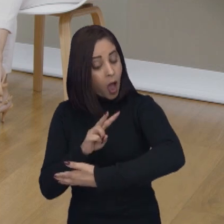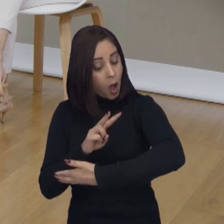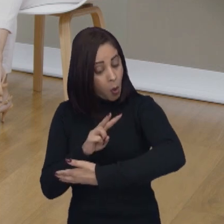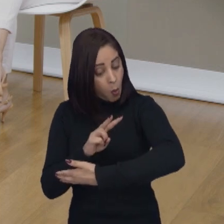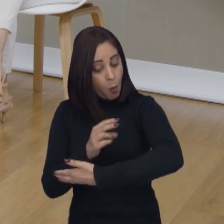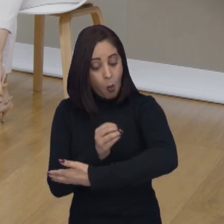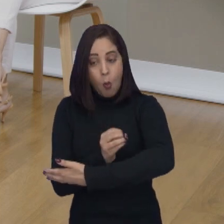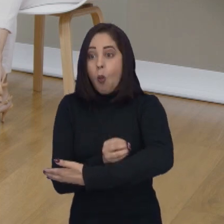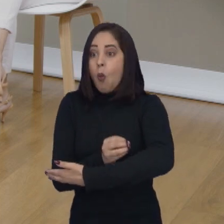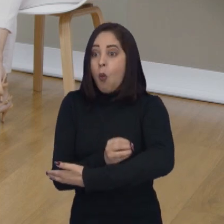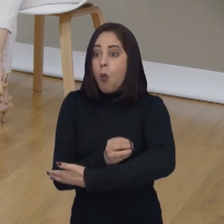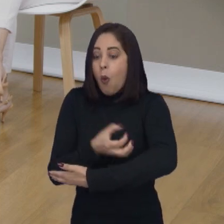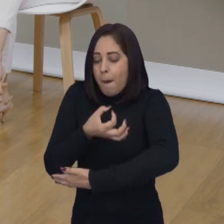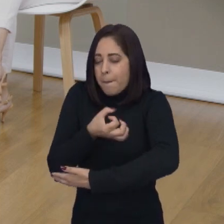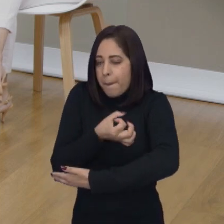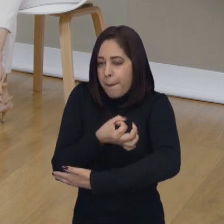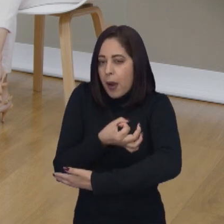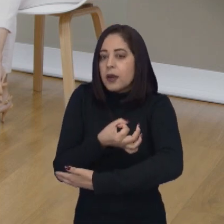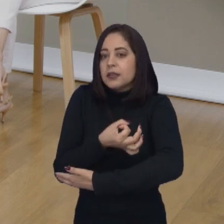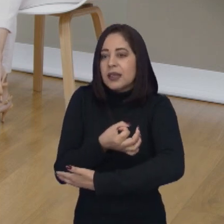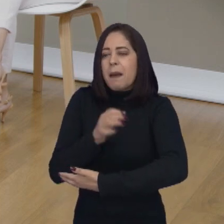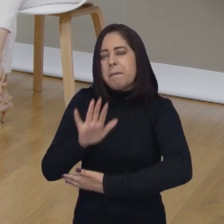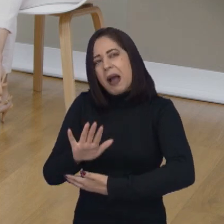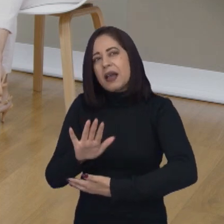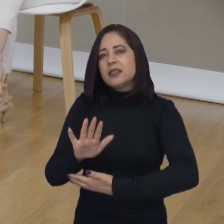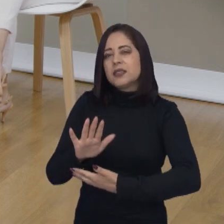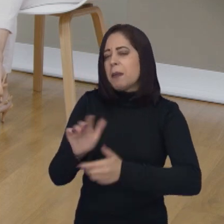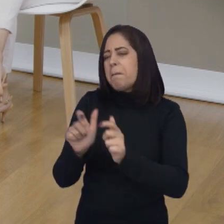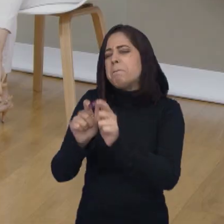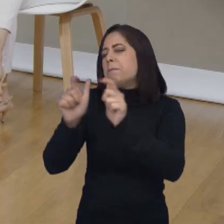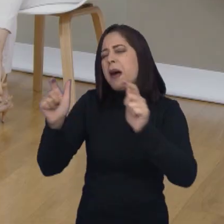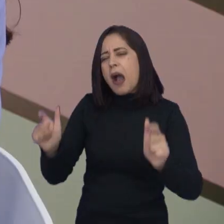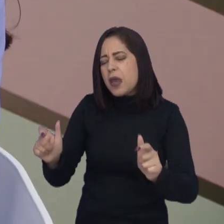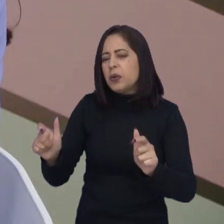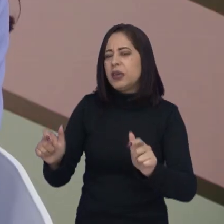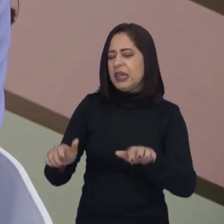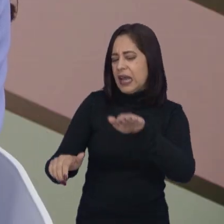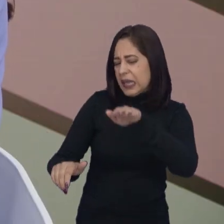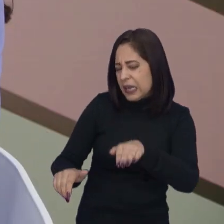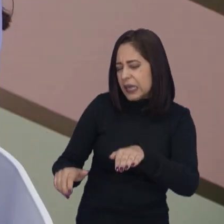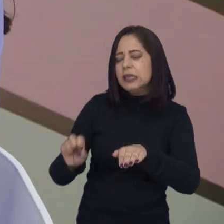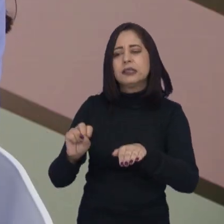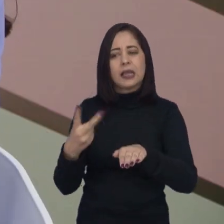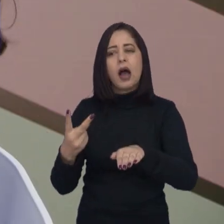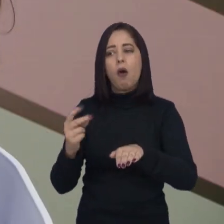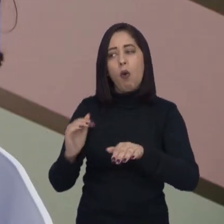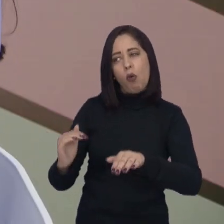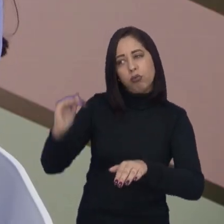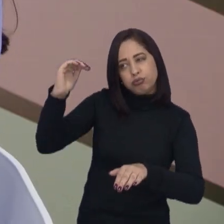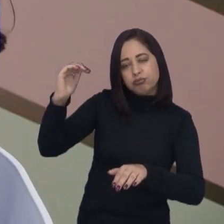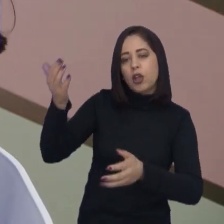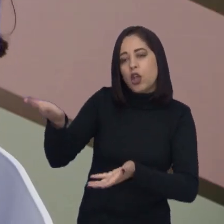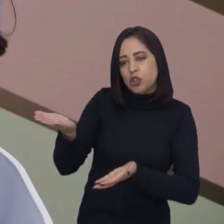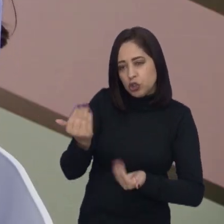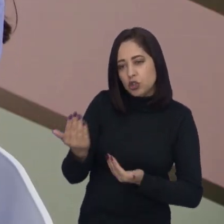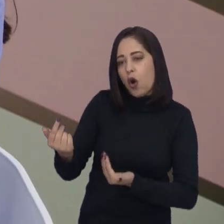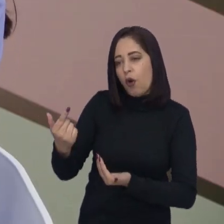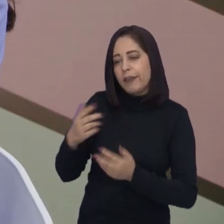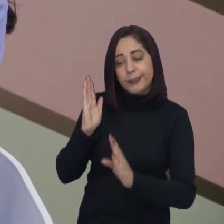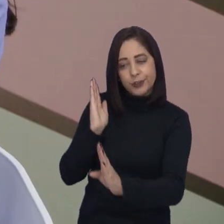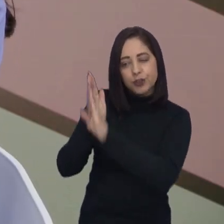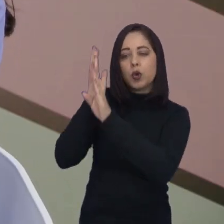mais comum é por volta da infância ou adulto jovem começar com uma manchinha e então